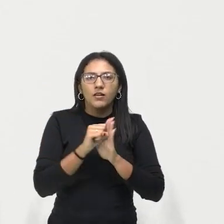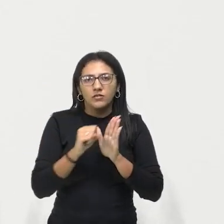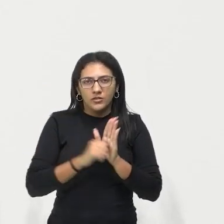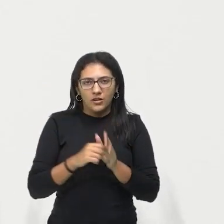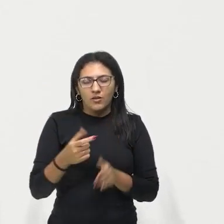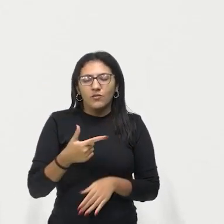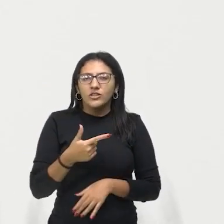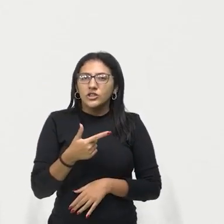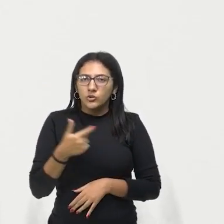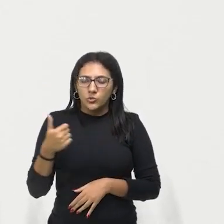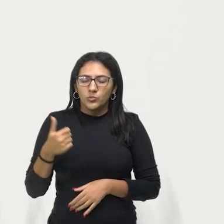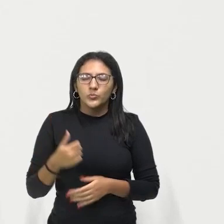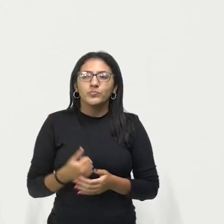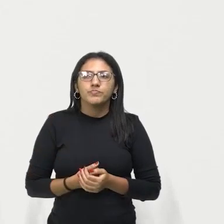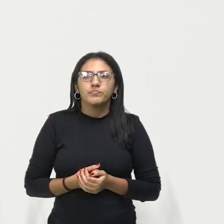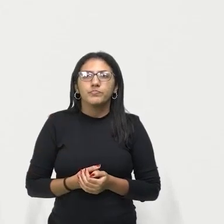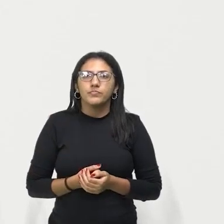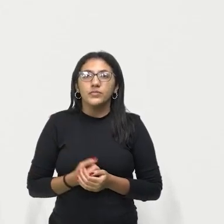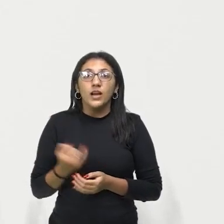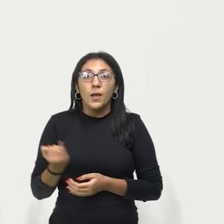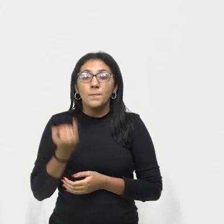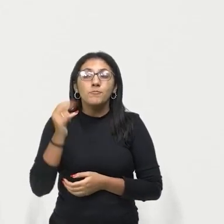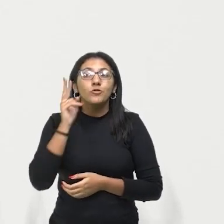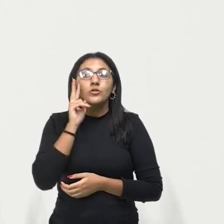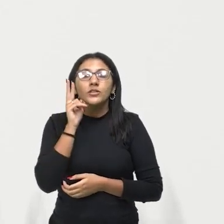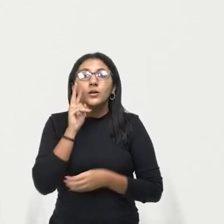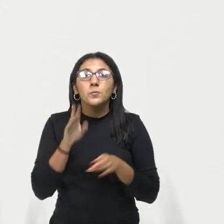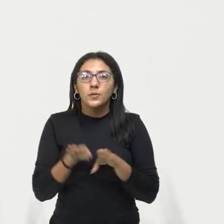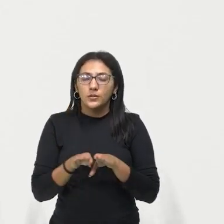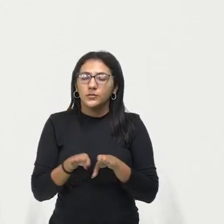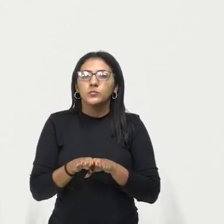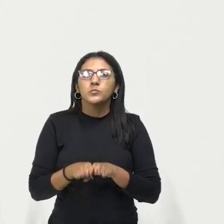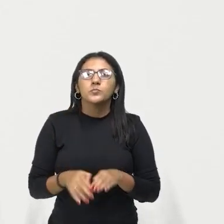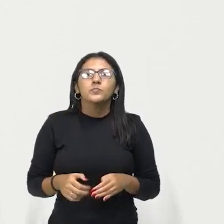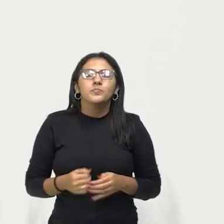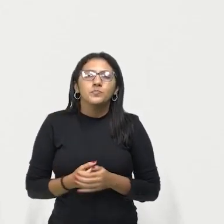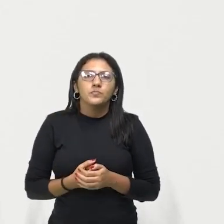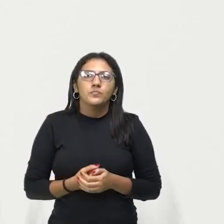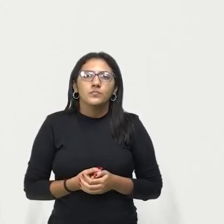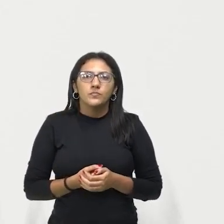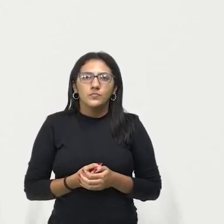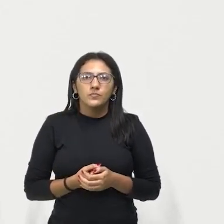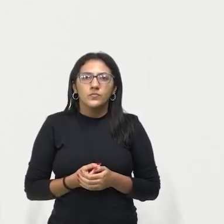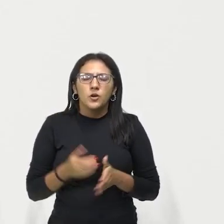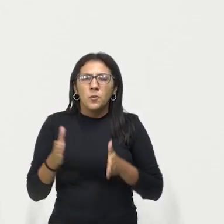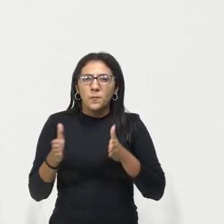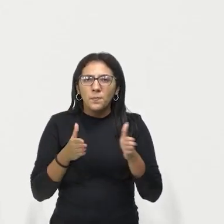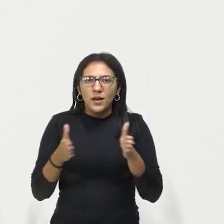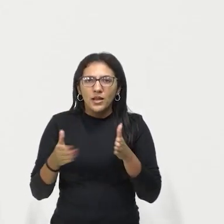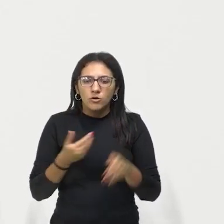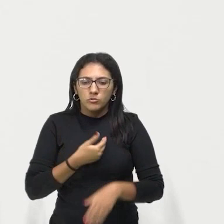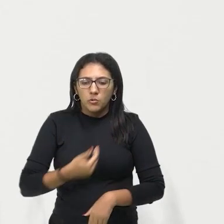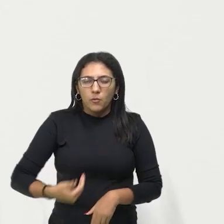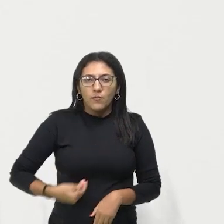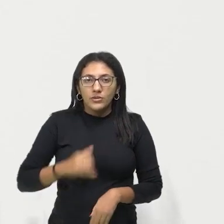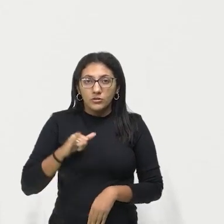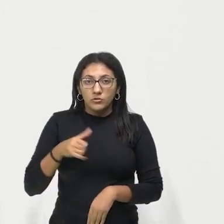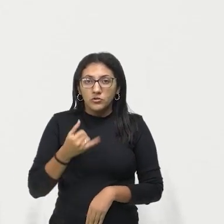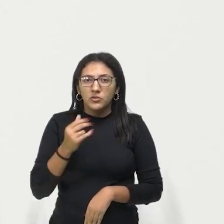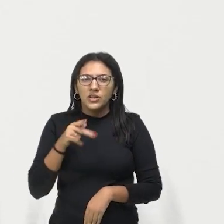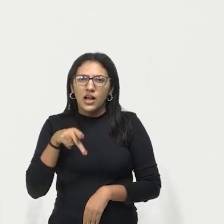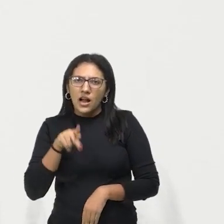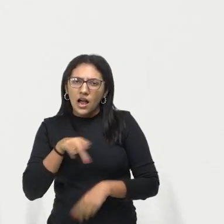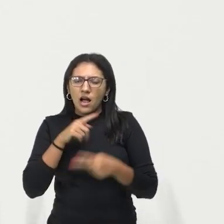tendência segue durante o século XXI. É importante também destacar isso para nós. Durante o governo